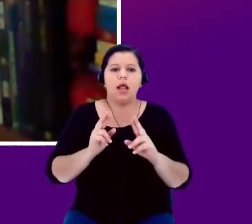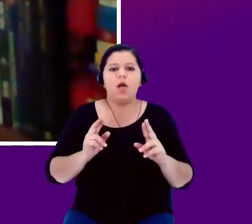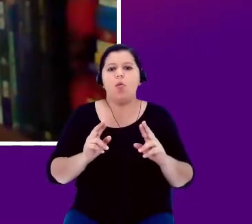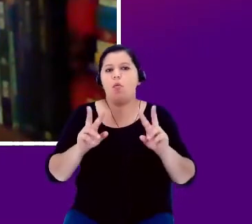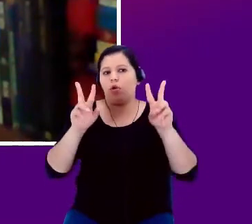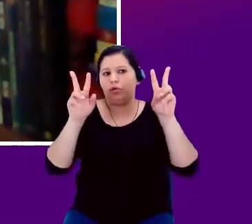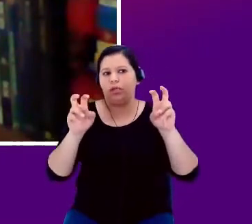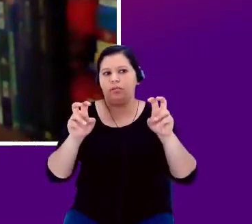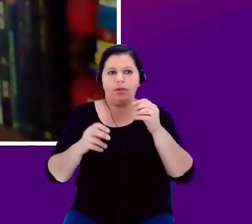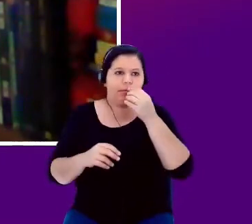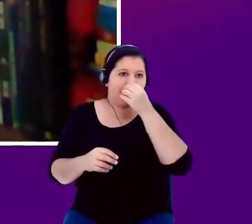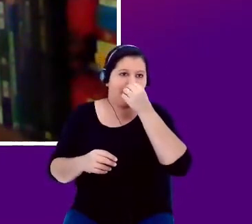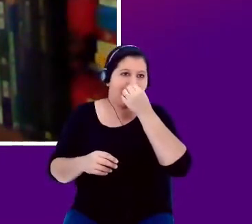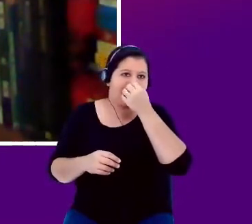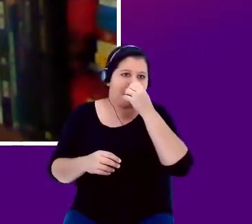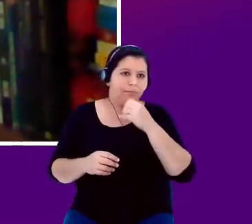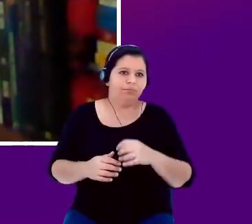Então,